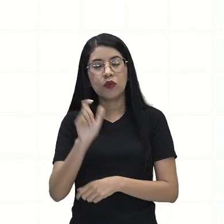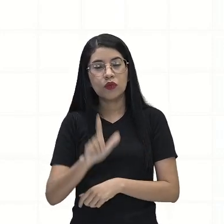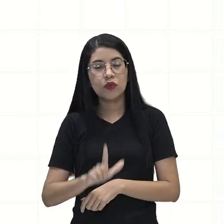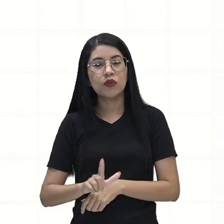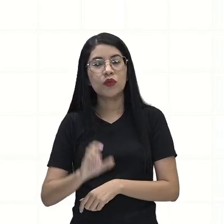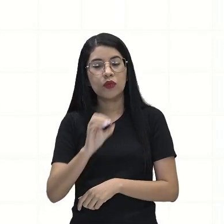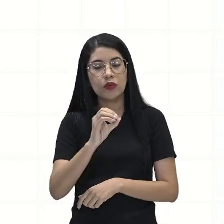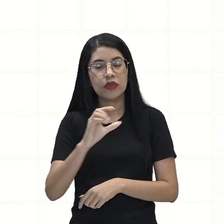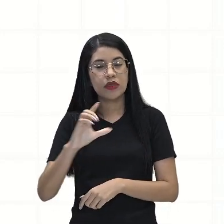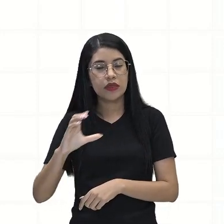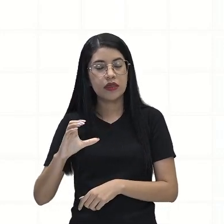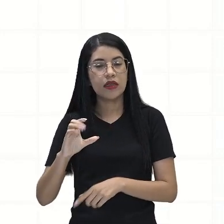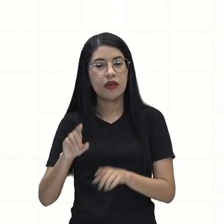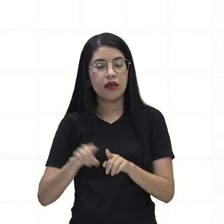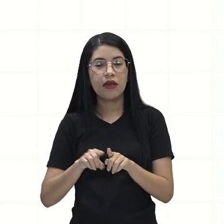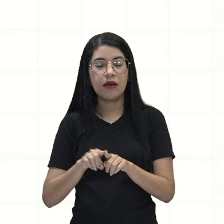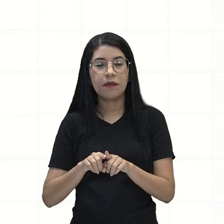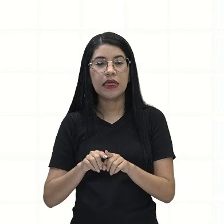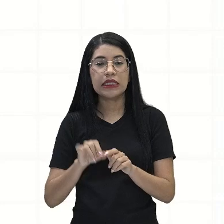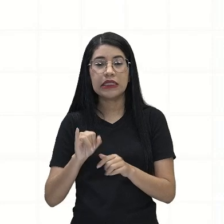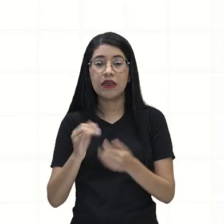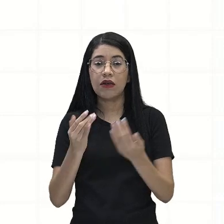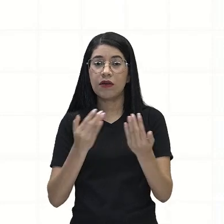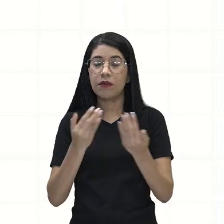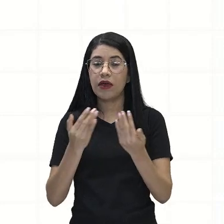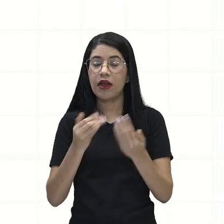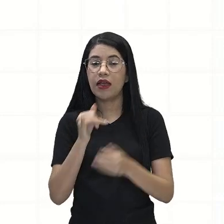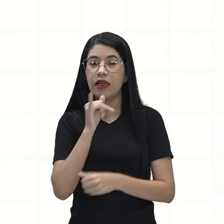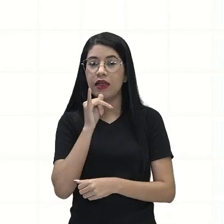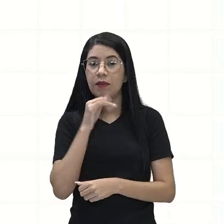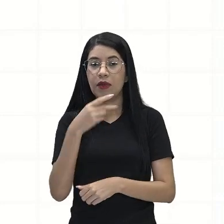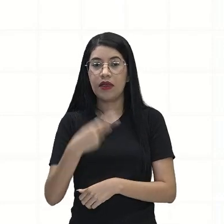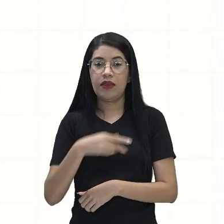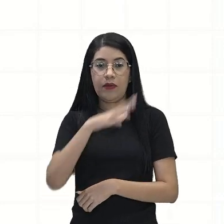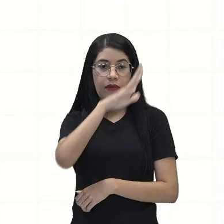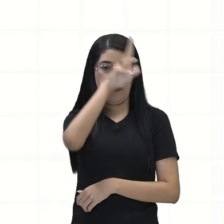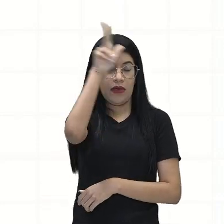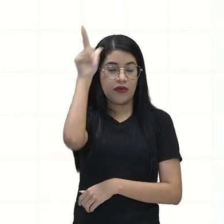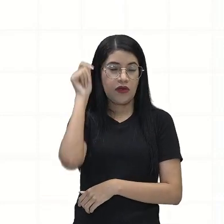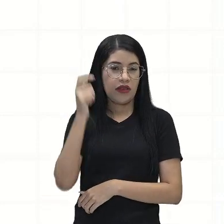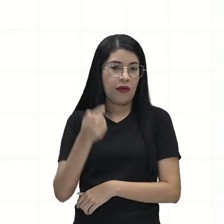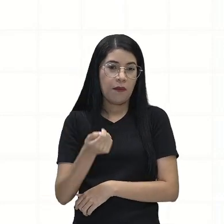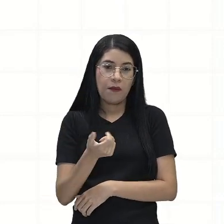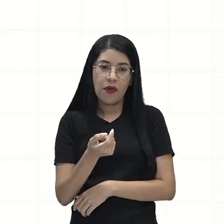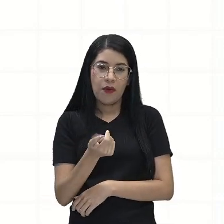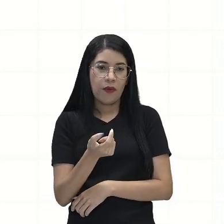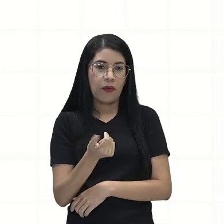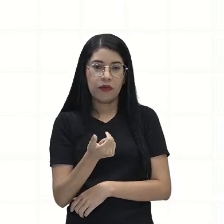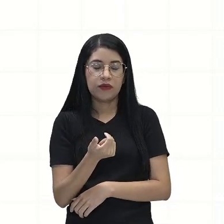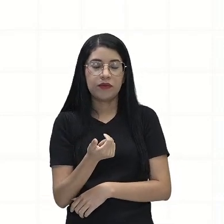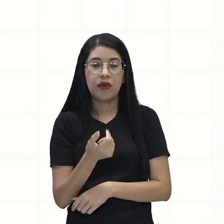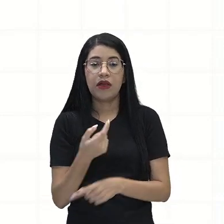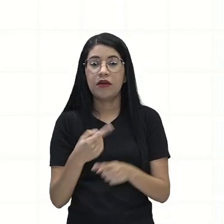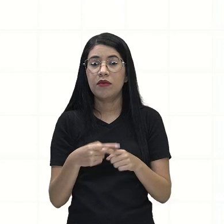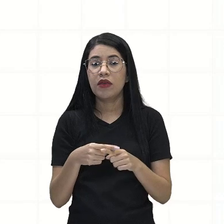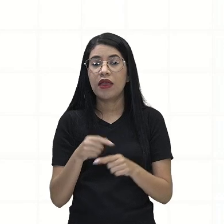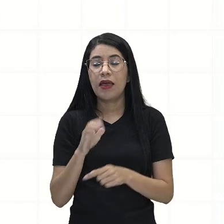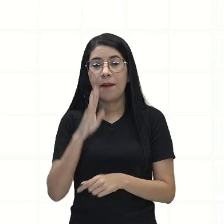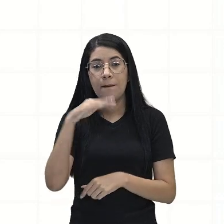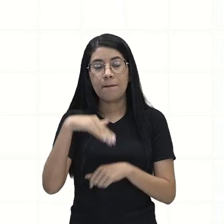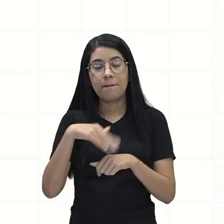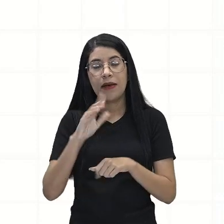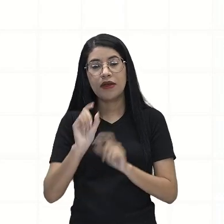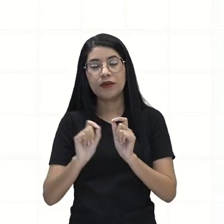se a gente for comparar aqui, por exemplo, olha, o nosso estado a gente quase não tem, né? Porque a gente já vai ter mais a presença